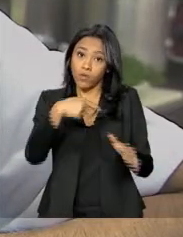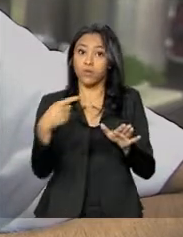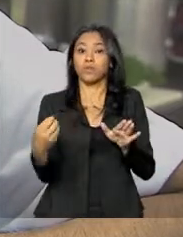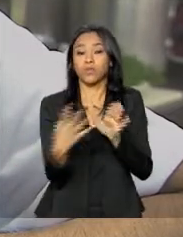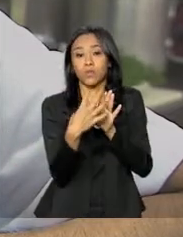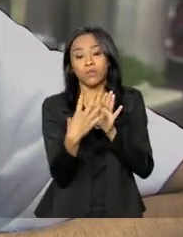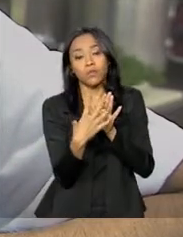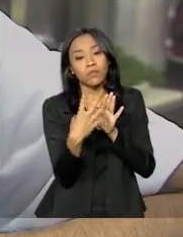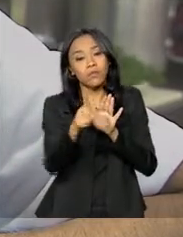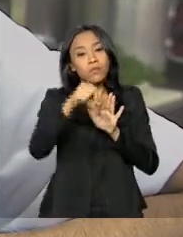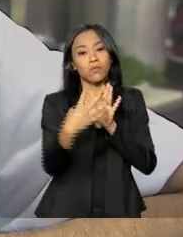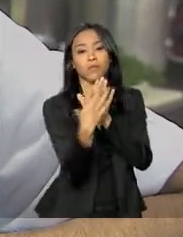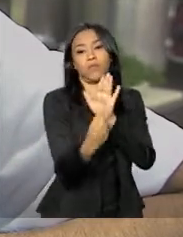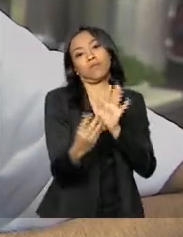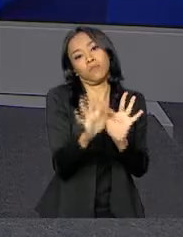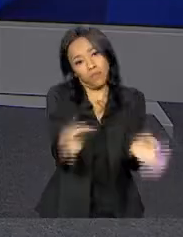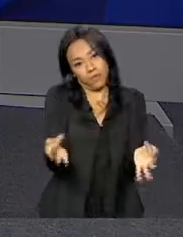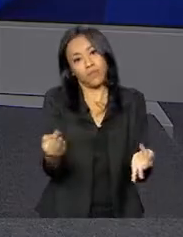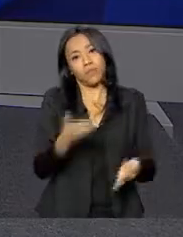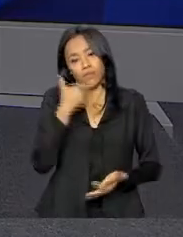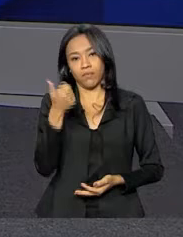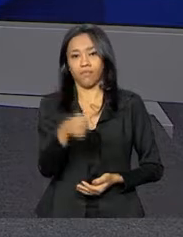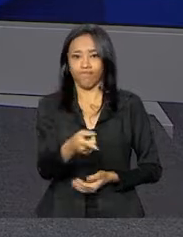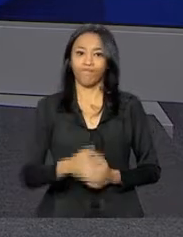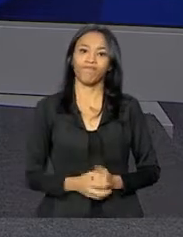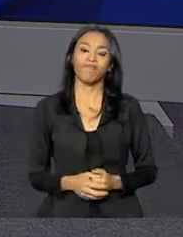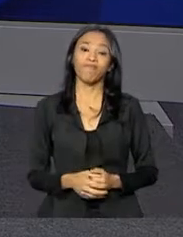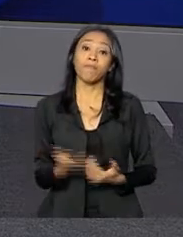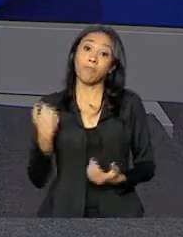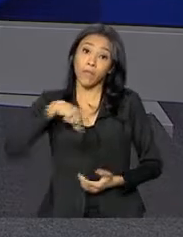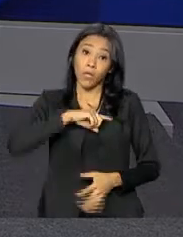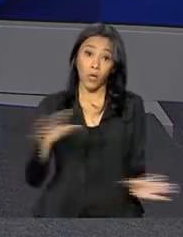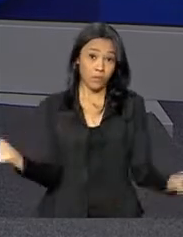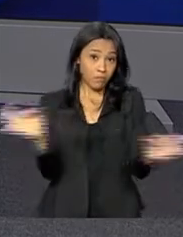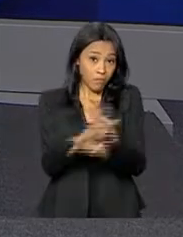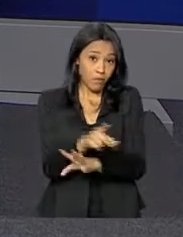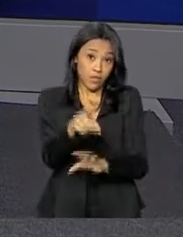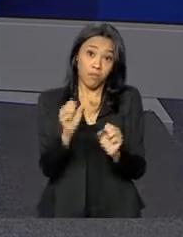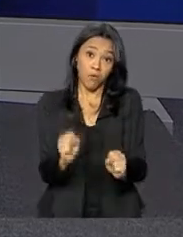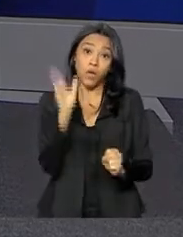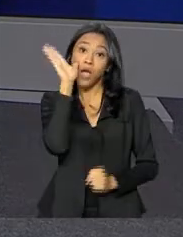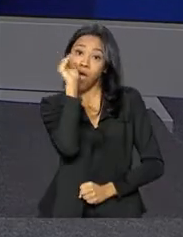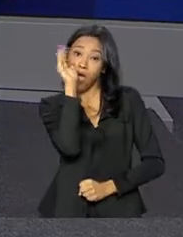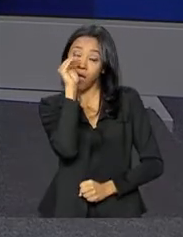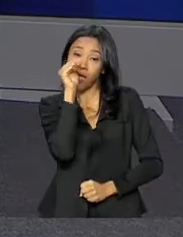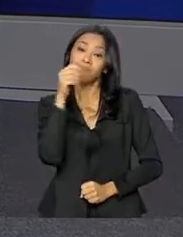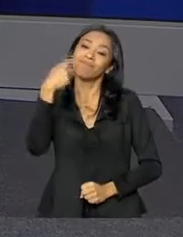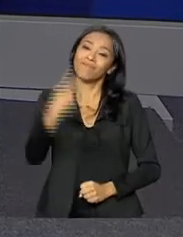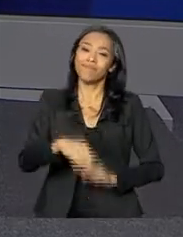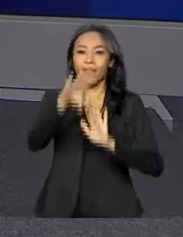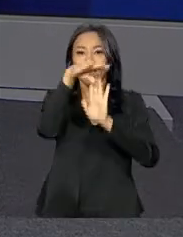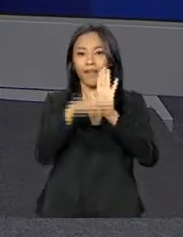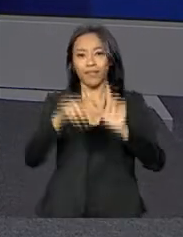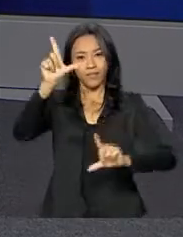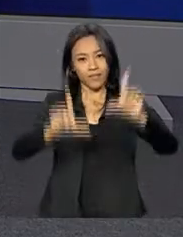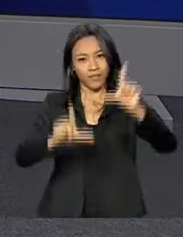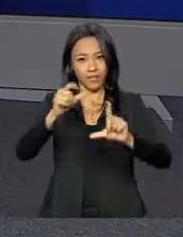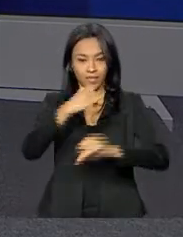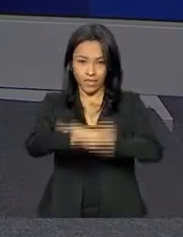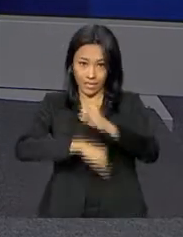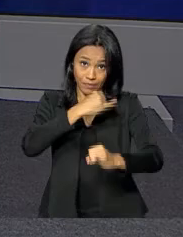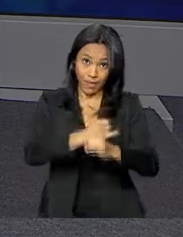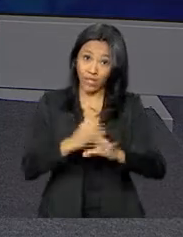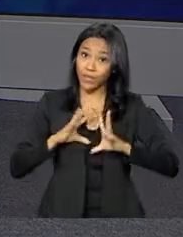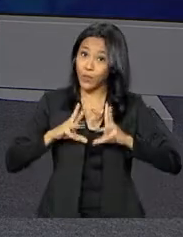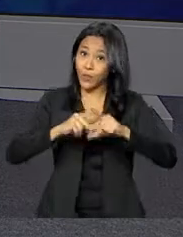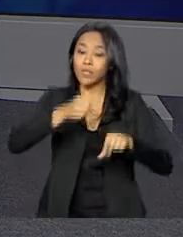é bem mais prático para o pequeno empresário. Nós ficamos por aqui. Você acompanha nossa programação ao vivo pelo site da NBR e